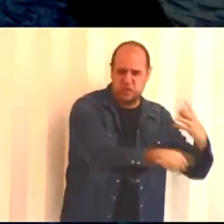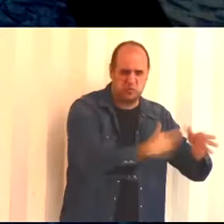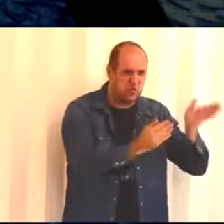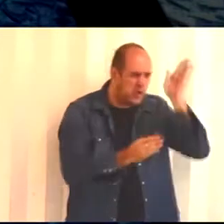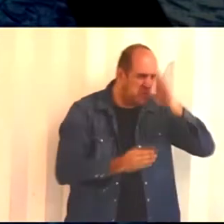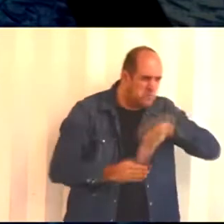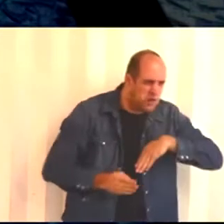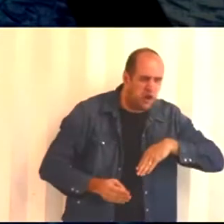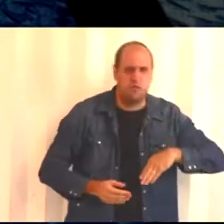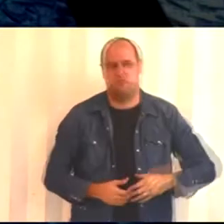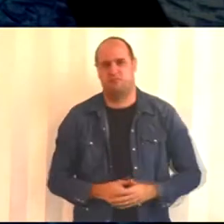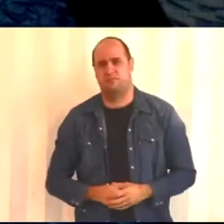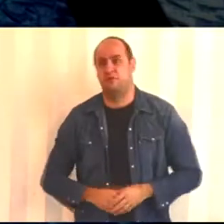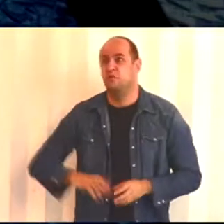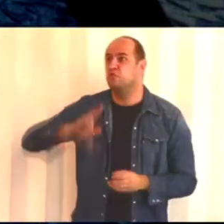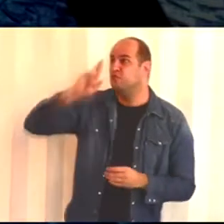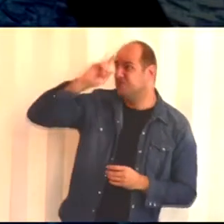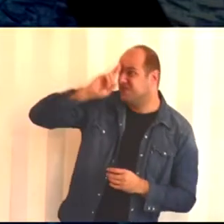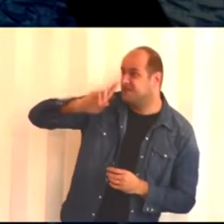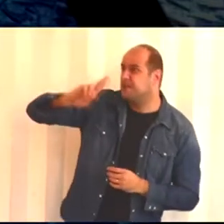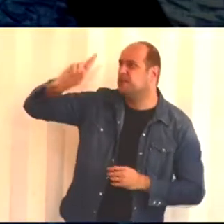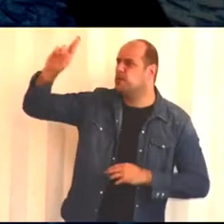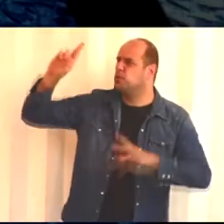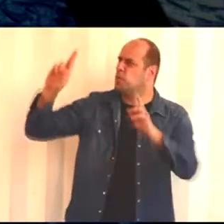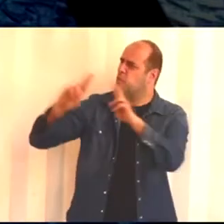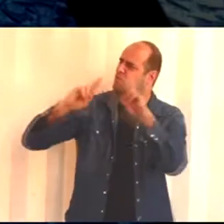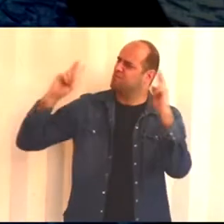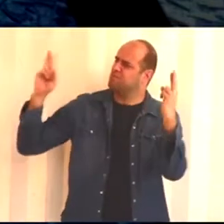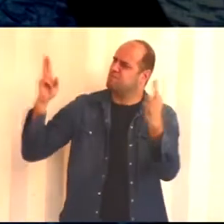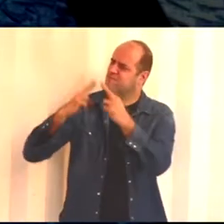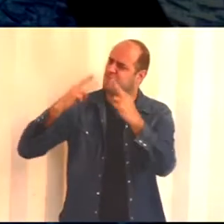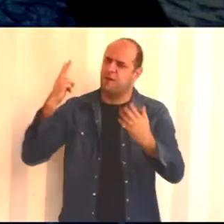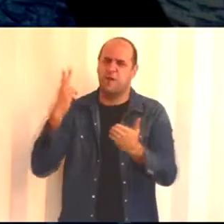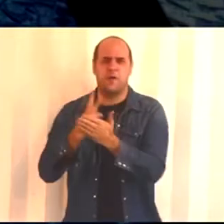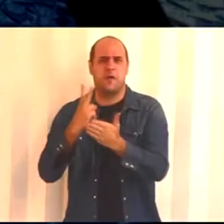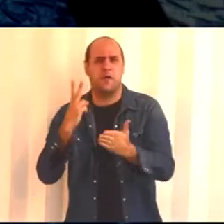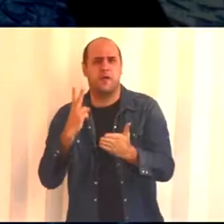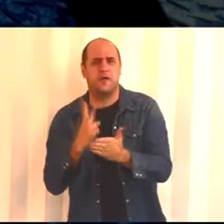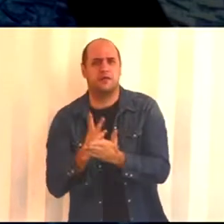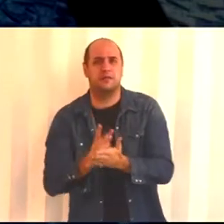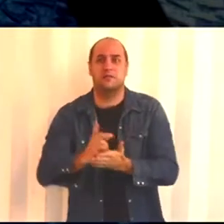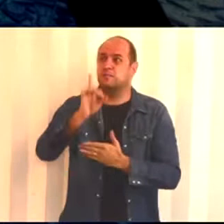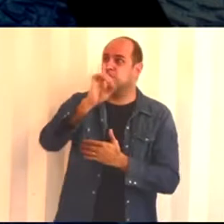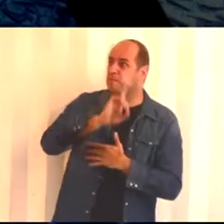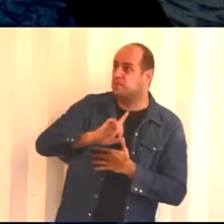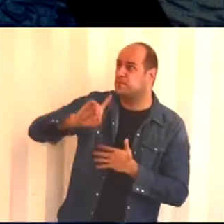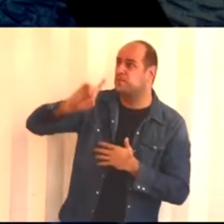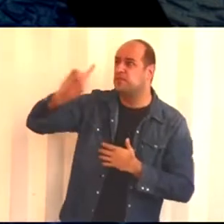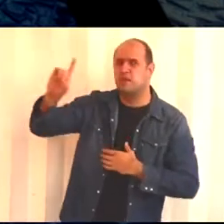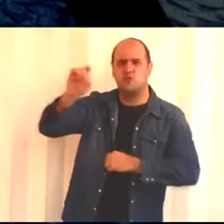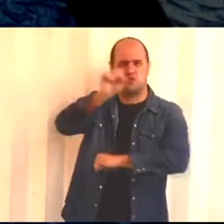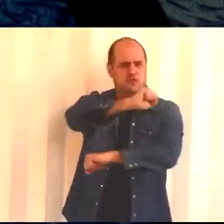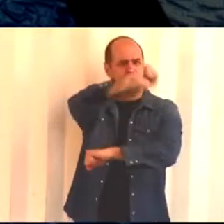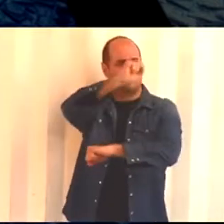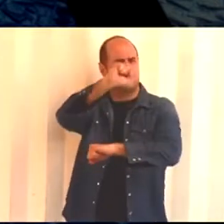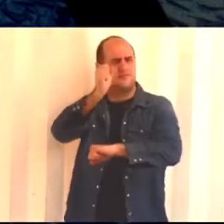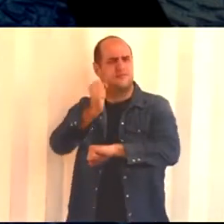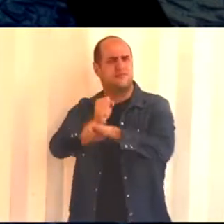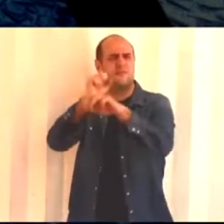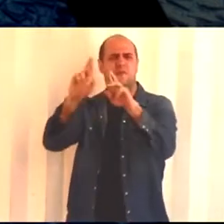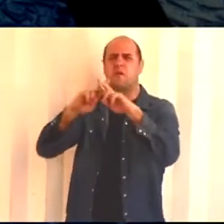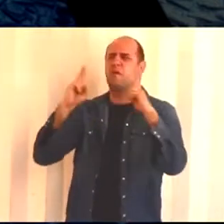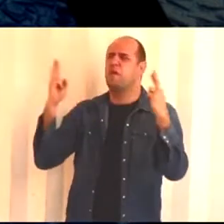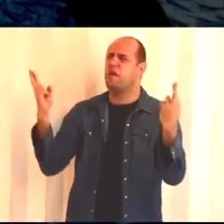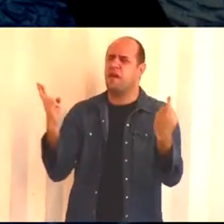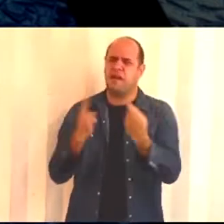dos ímpios. O Senhor reina para sempre. O teu Deus, ó Sião, reina